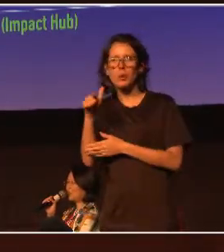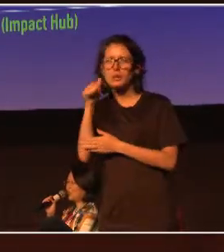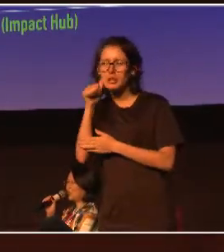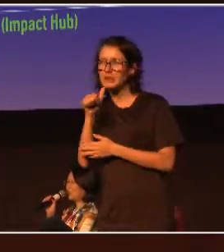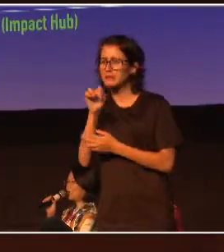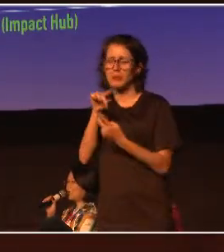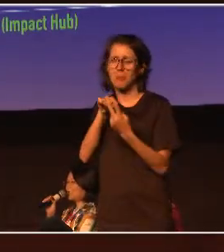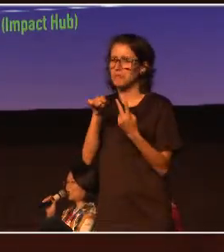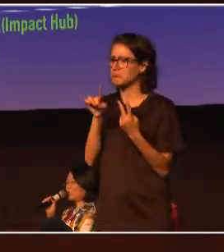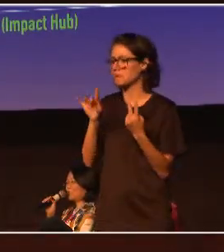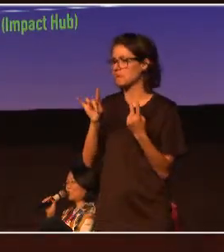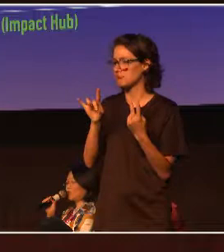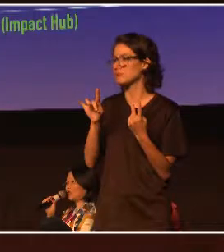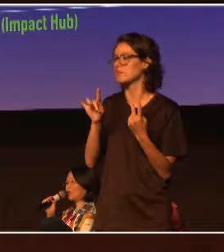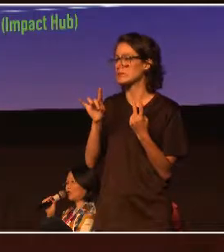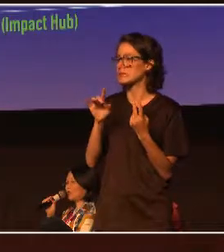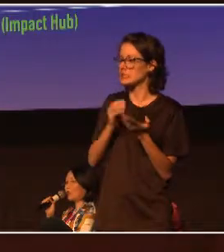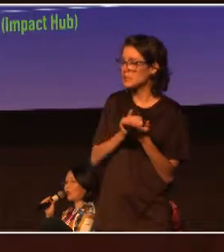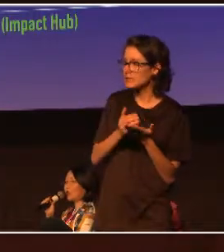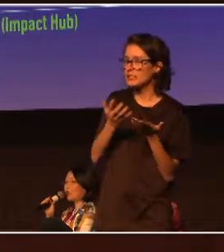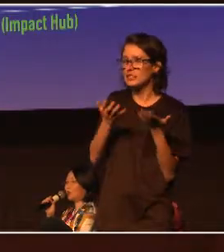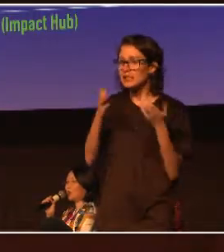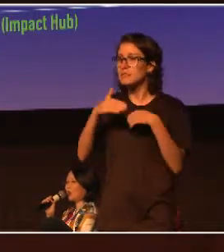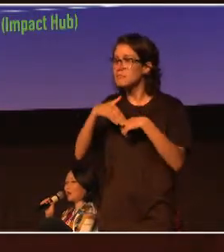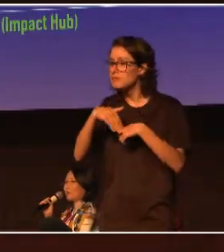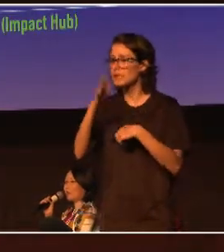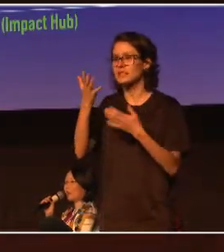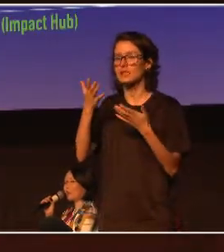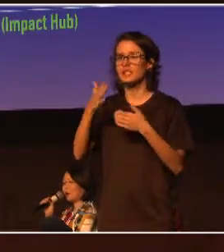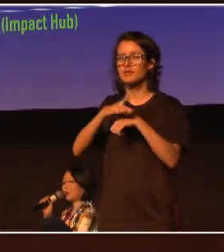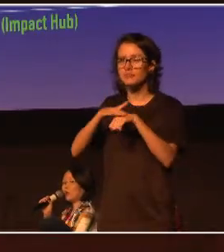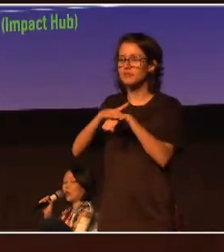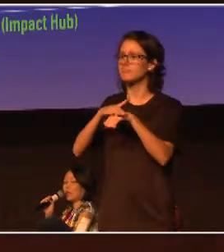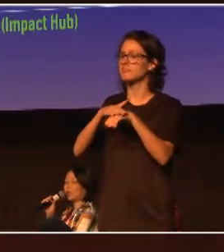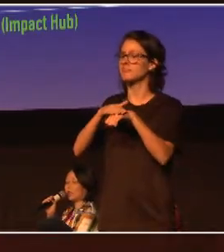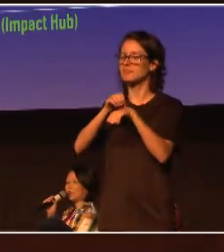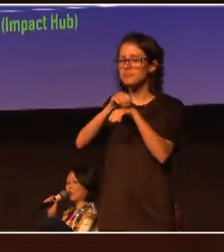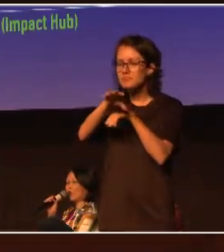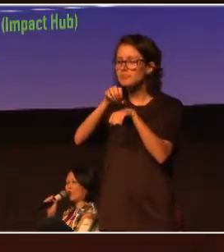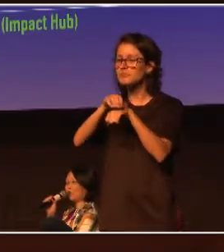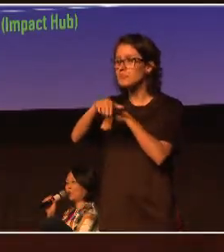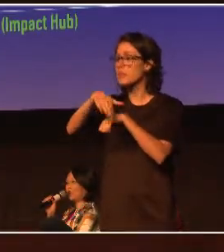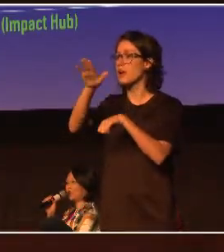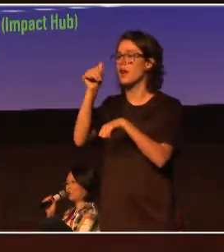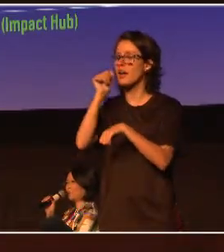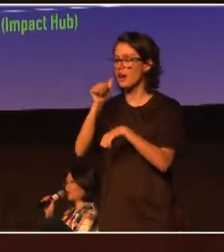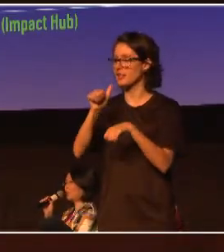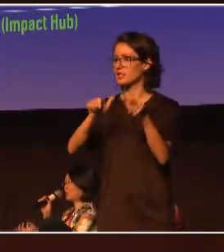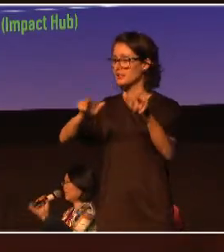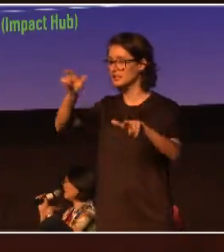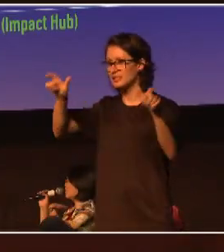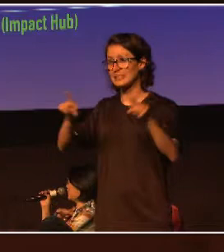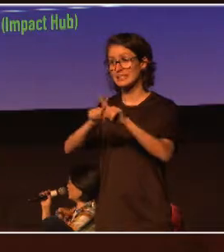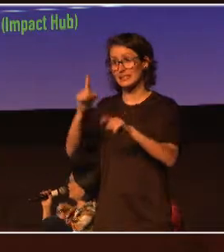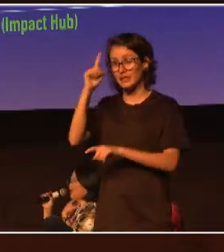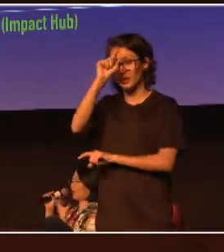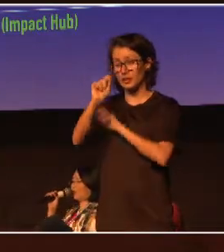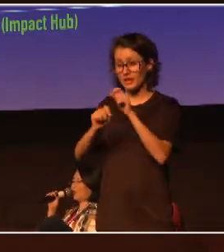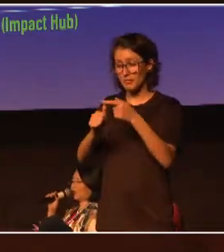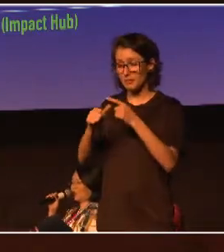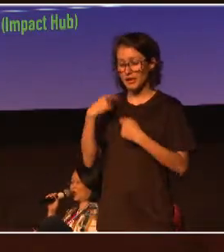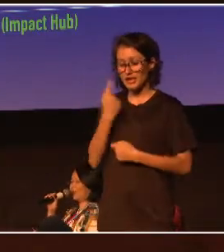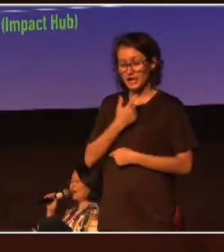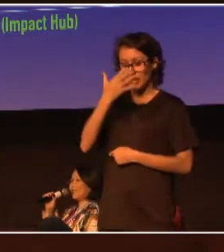vezes. E aí a gente queria realmente falar para mais mulheres, né? Mas aí vinha a dificuldade, primeiro da gente